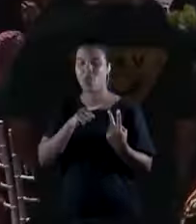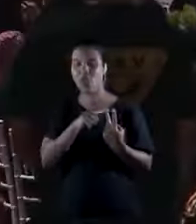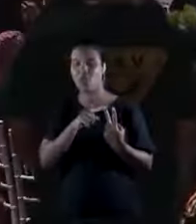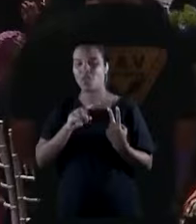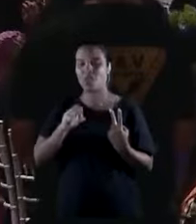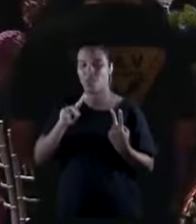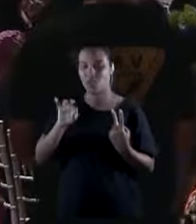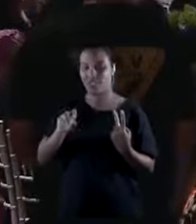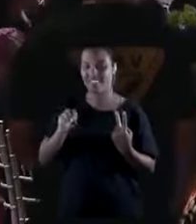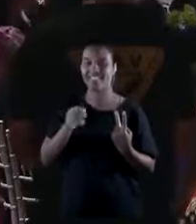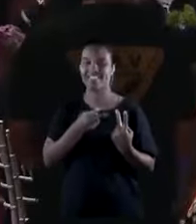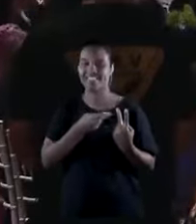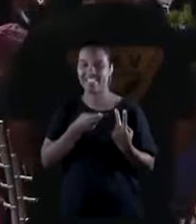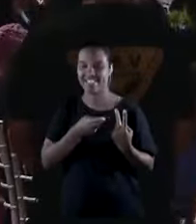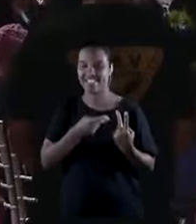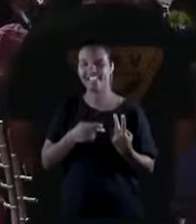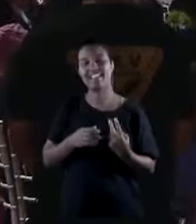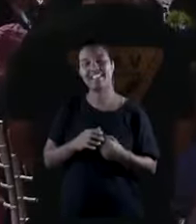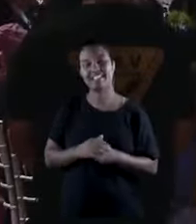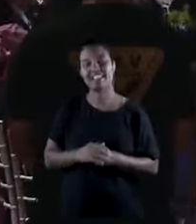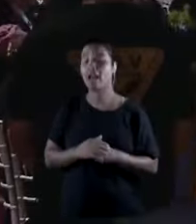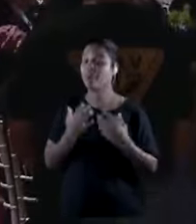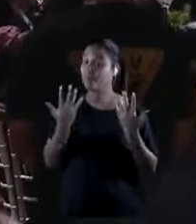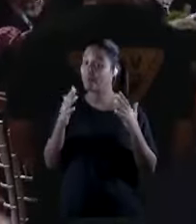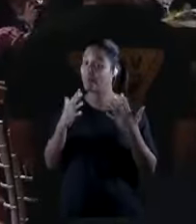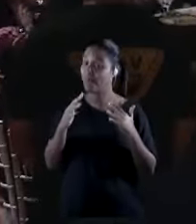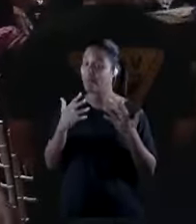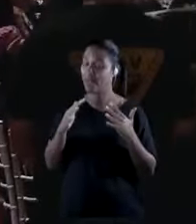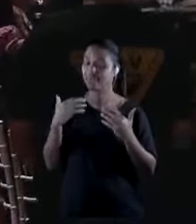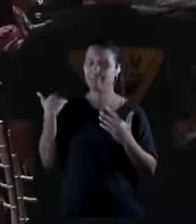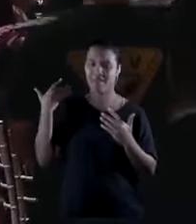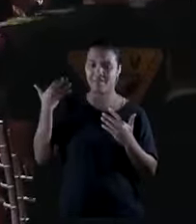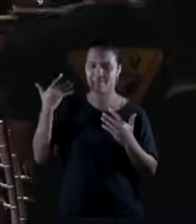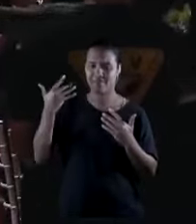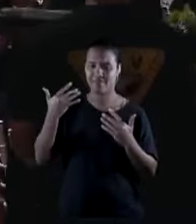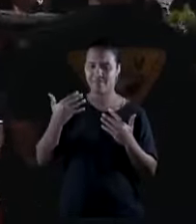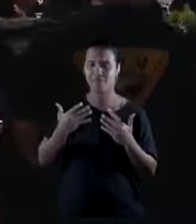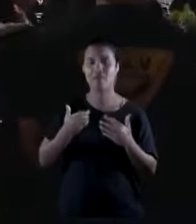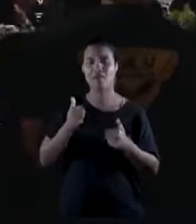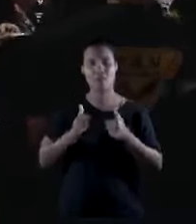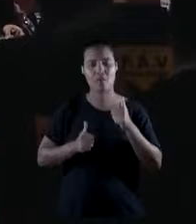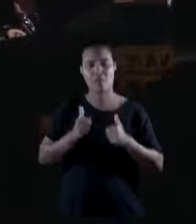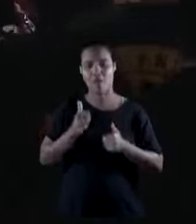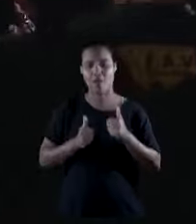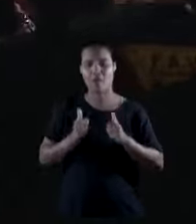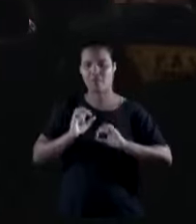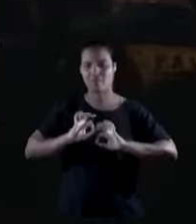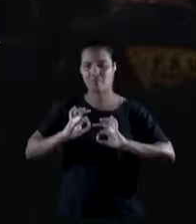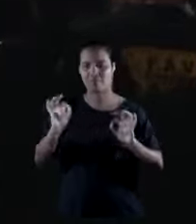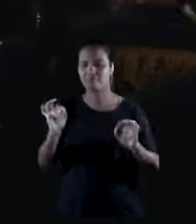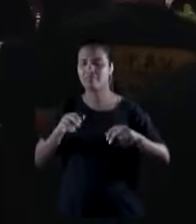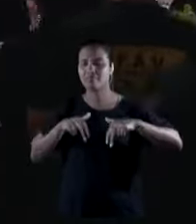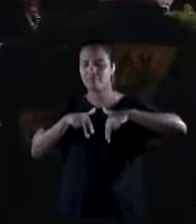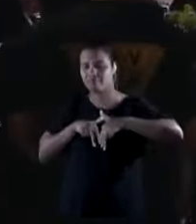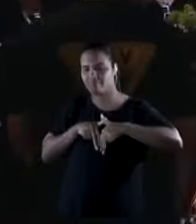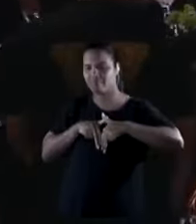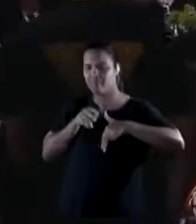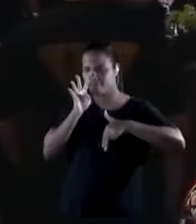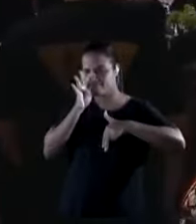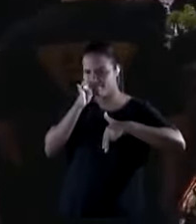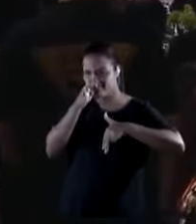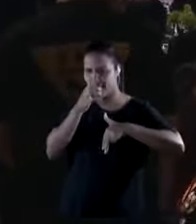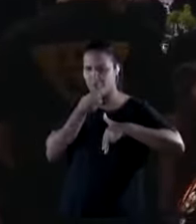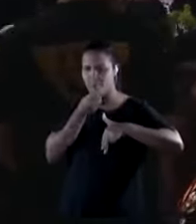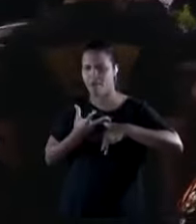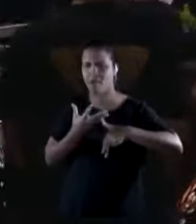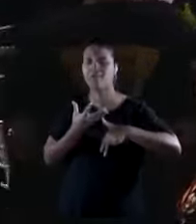Ai, que legal. Outro que fez um excelente campeonato, viu? Parabéns, viu, Guilherme? Joga e não deixa jogar, marca muito bem também. Verdade. E